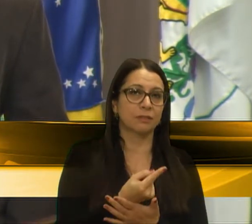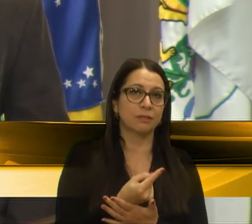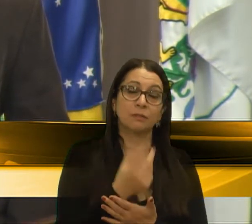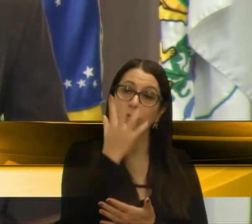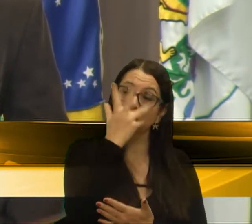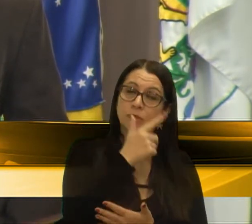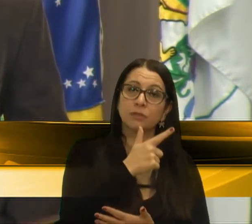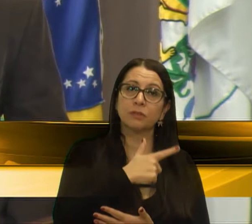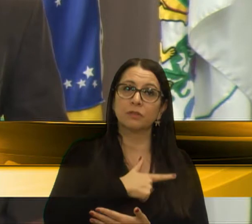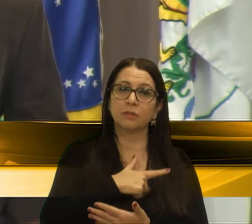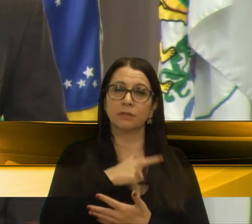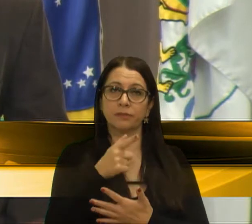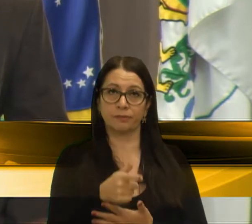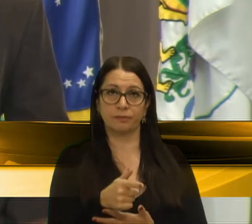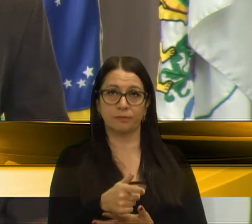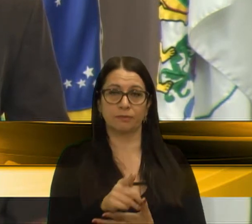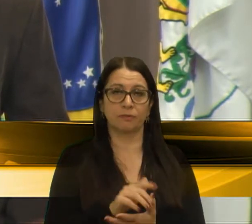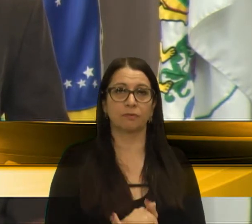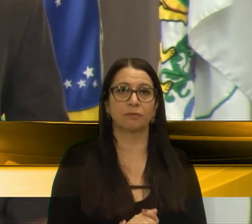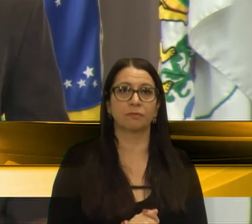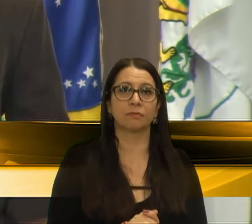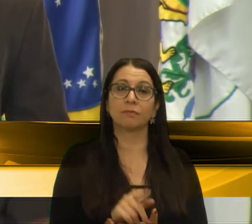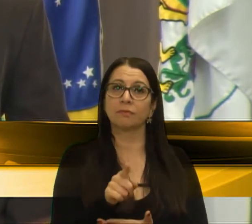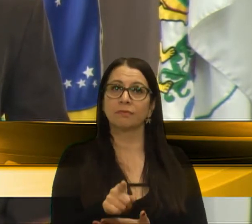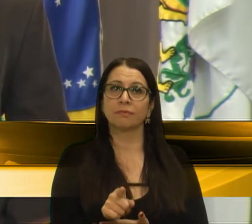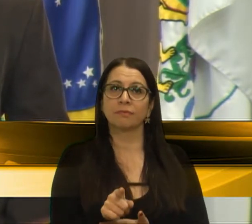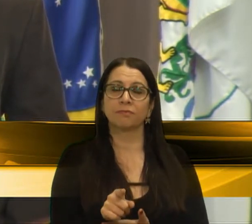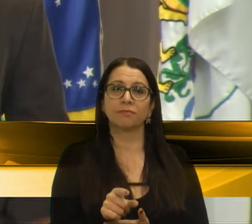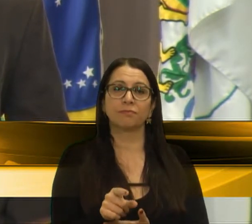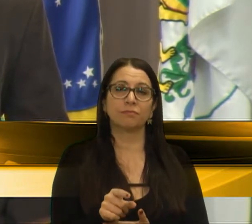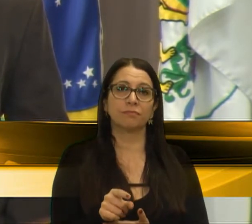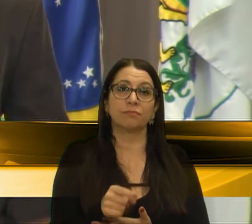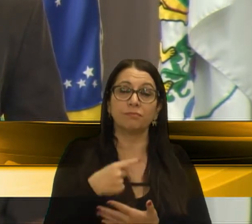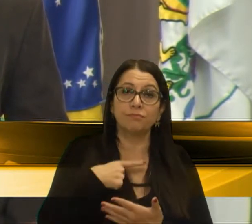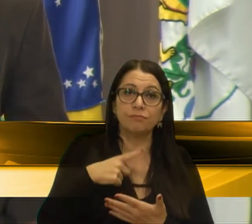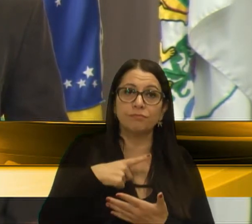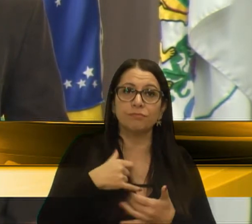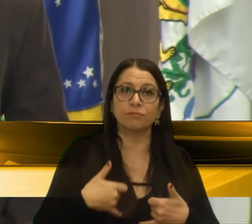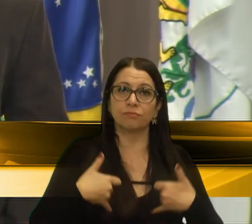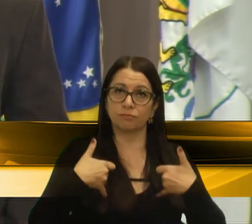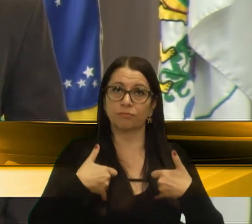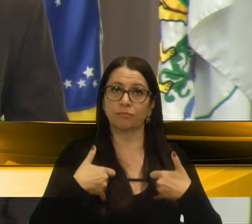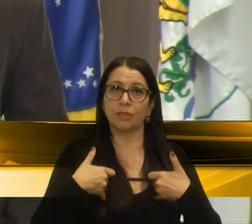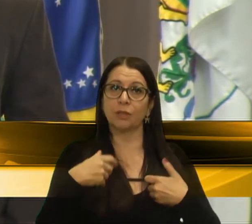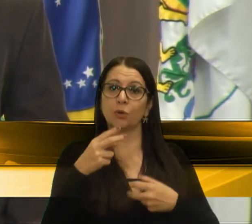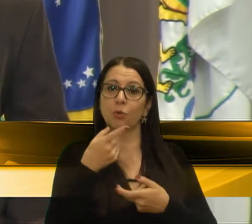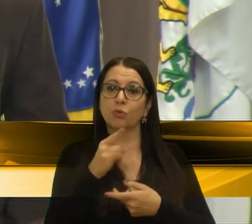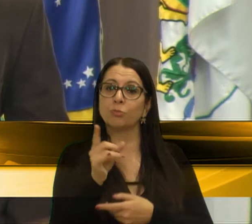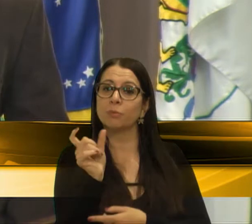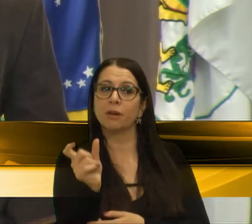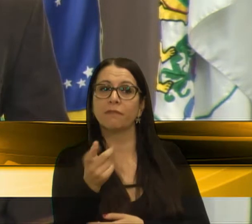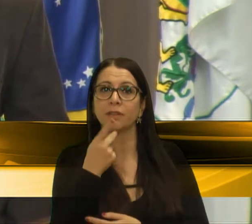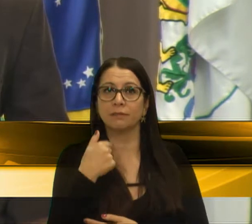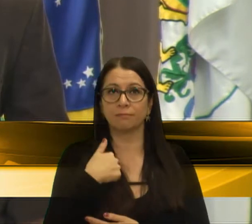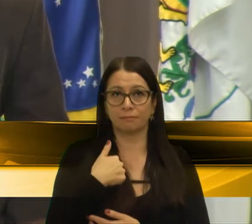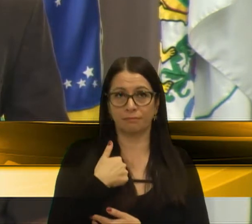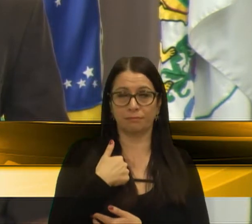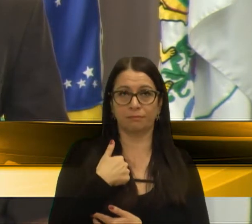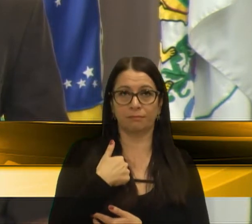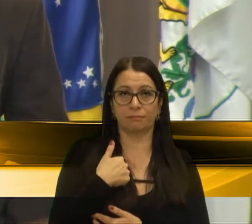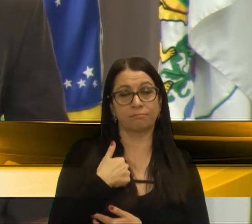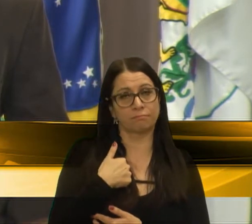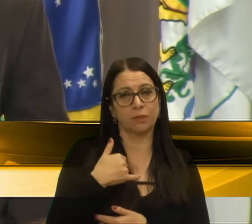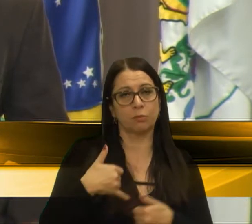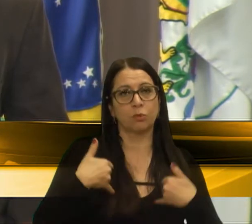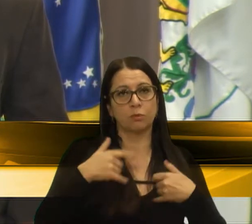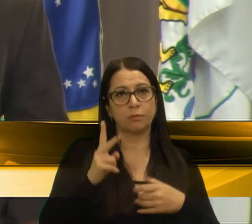bonita, feia, mas tiveram uma história, e eu tive a honra da última palavra dele ser comigo. Isso é uma honra